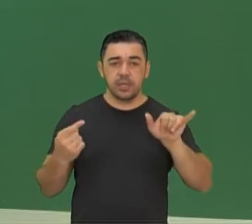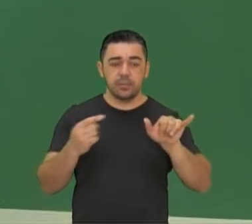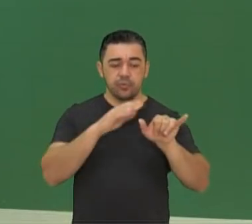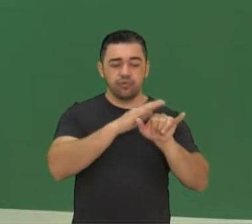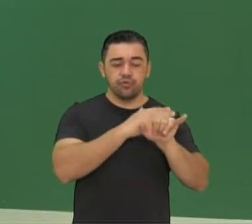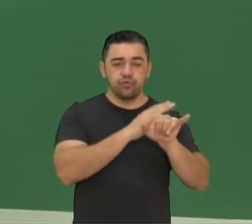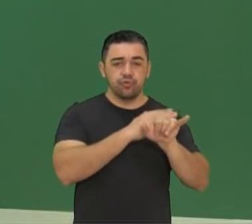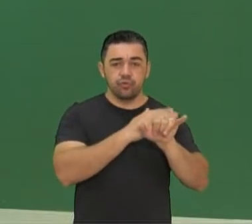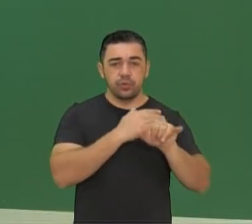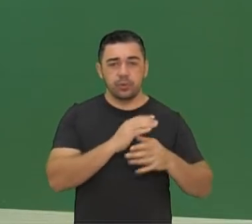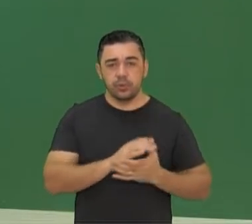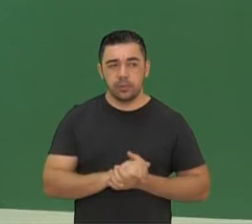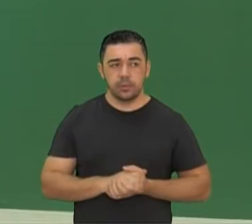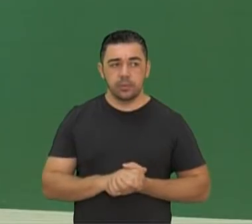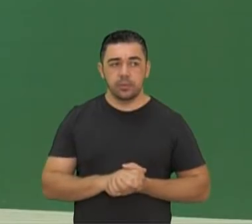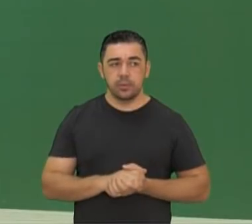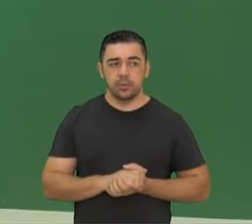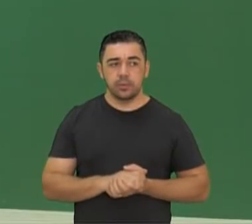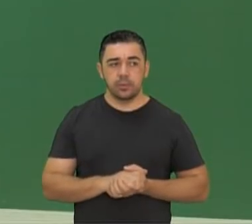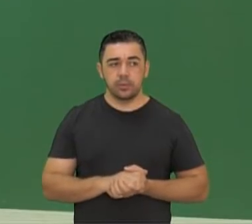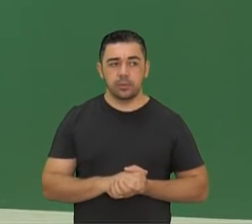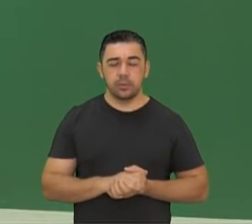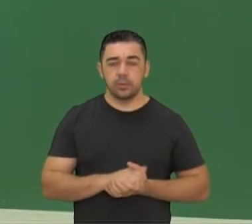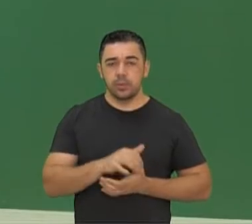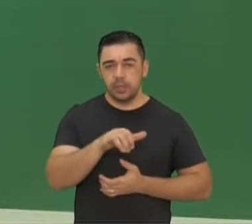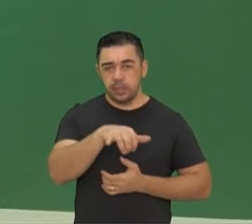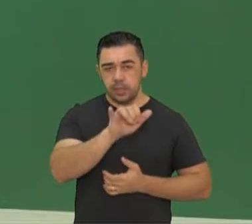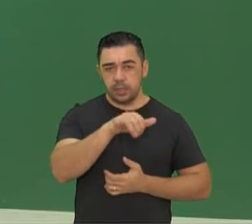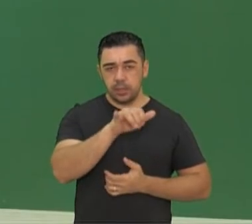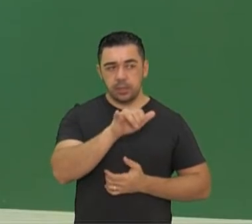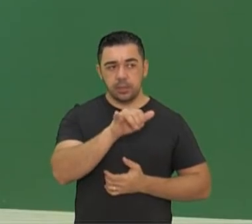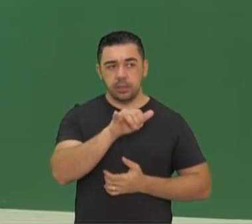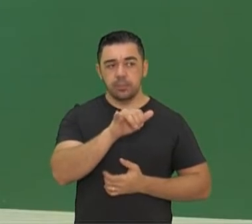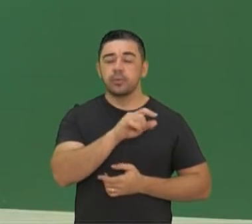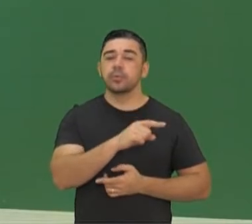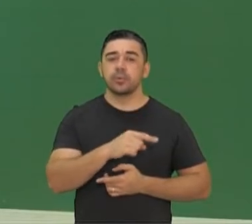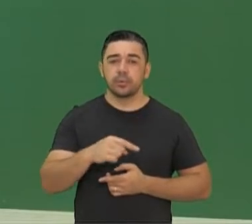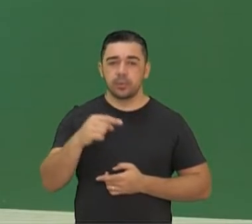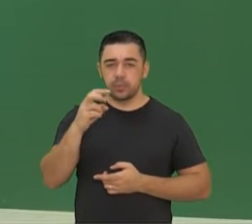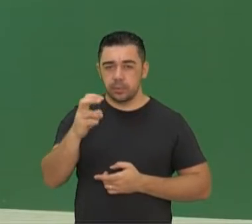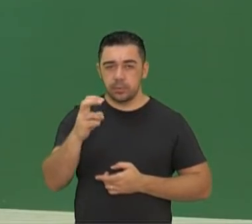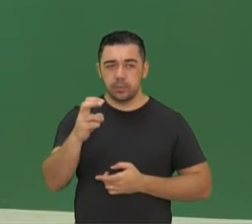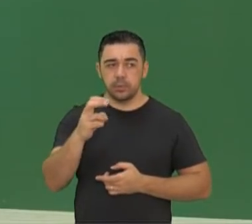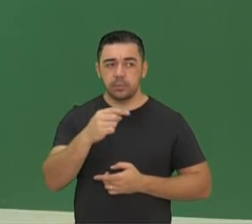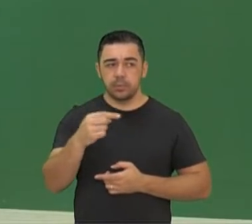coeficiente negativo. Menos com menos é mais, e menos com mais é menos.